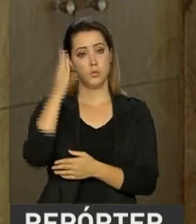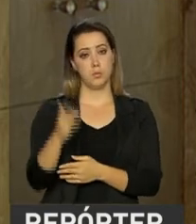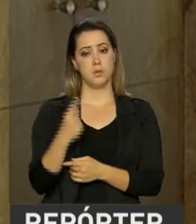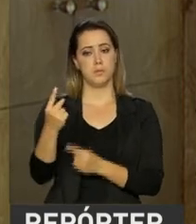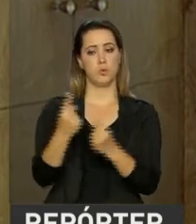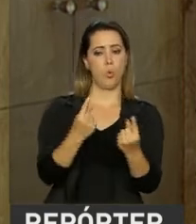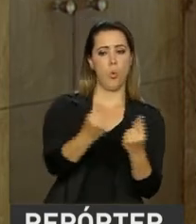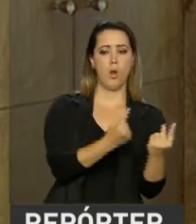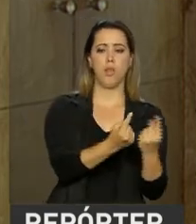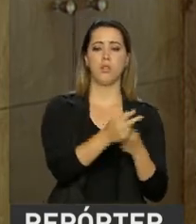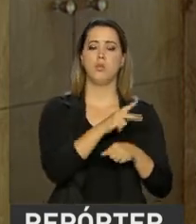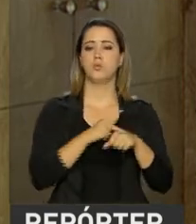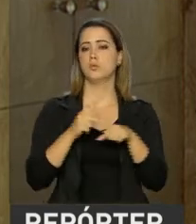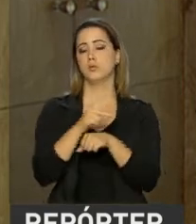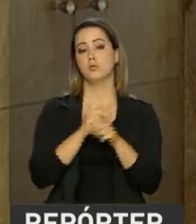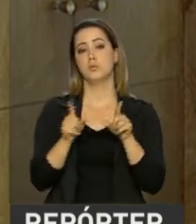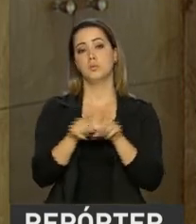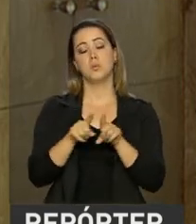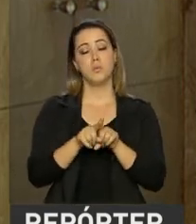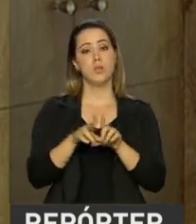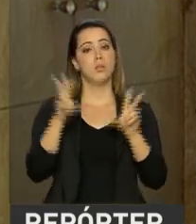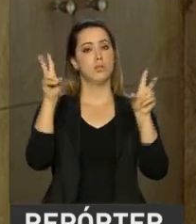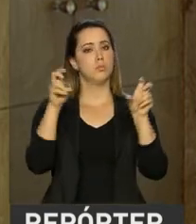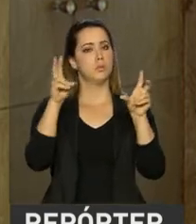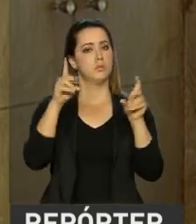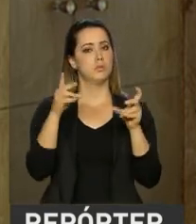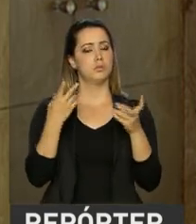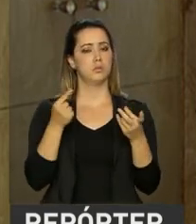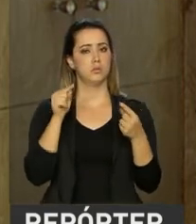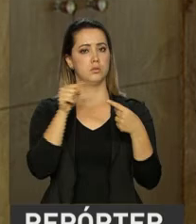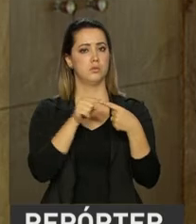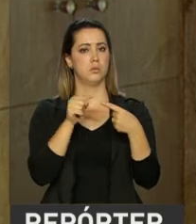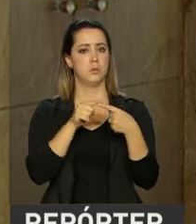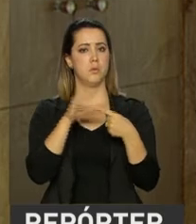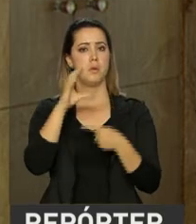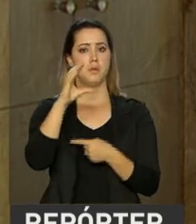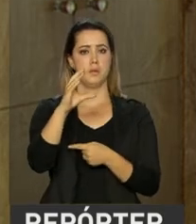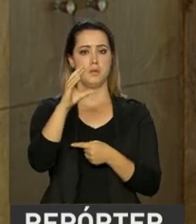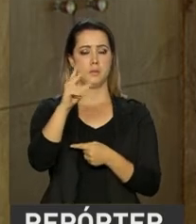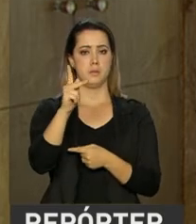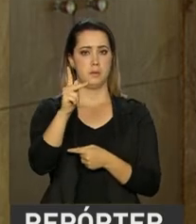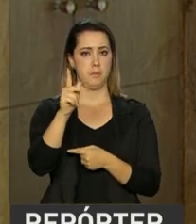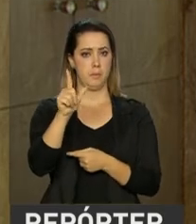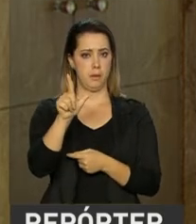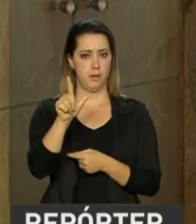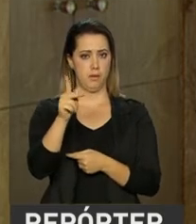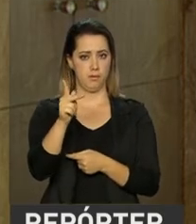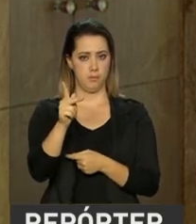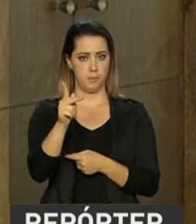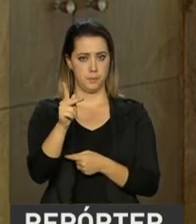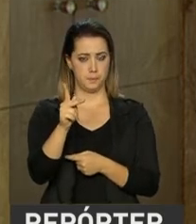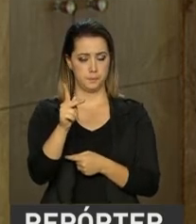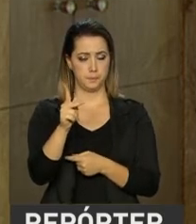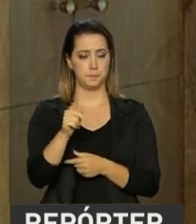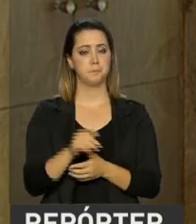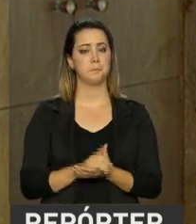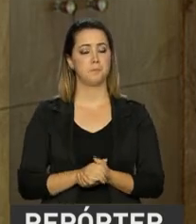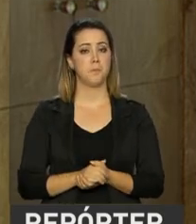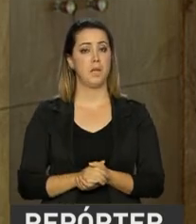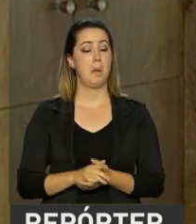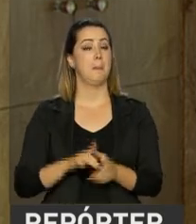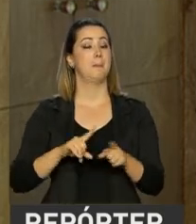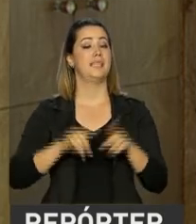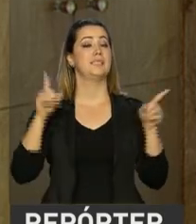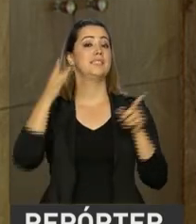cada uma dessas nações e também temas ligados à i a cplp agora nesse encontro de ministros de amanhã